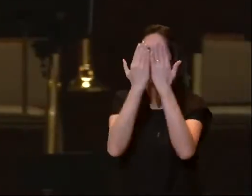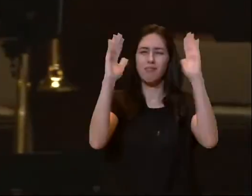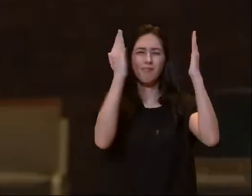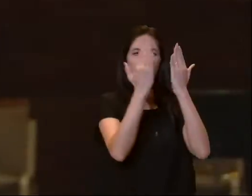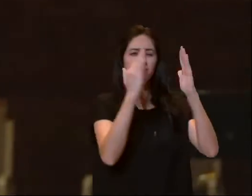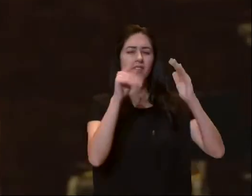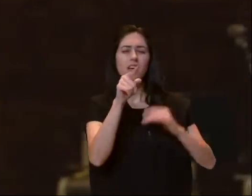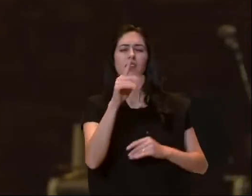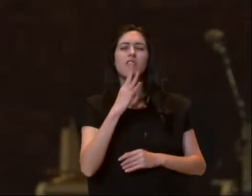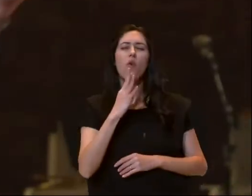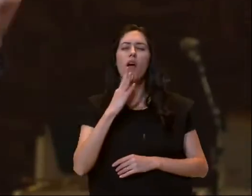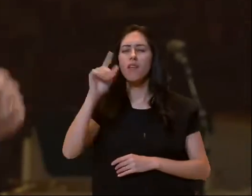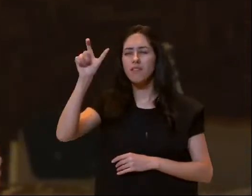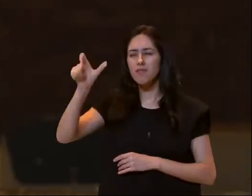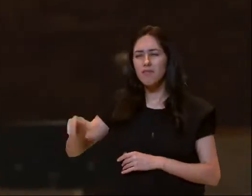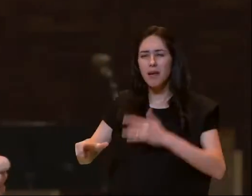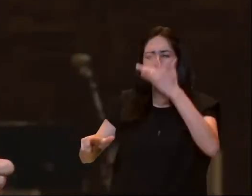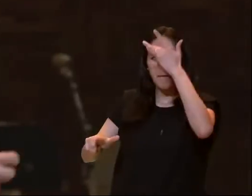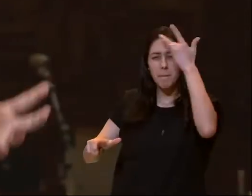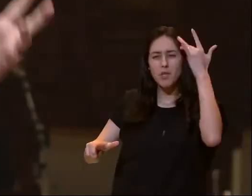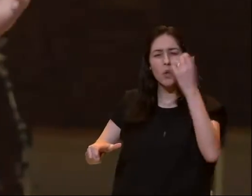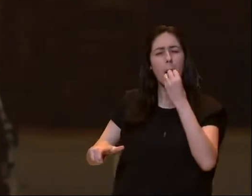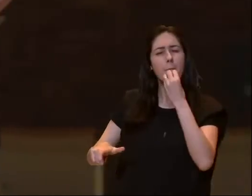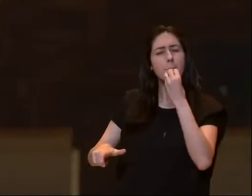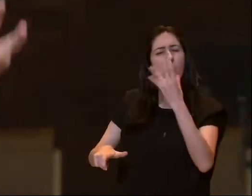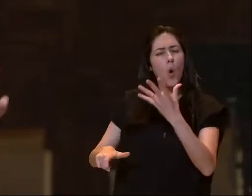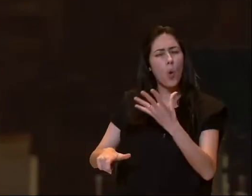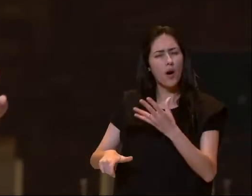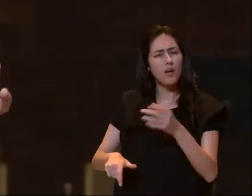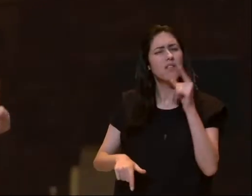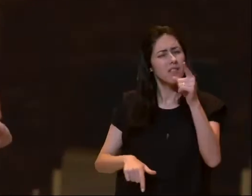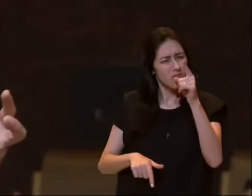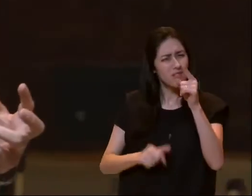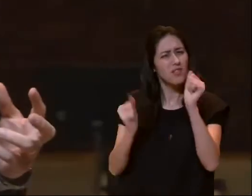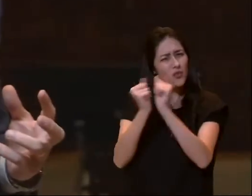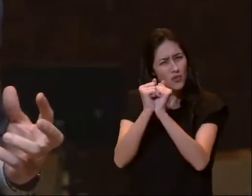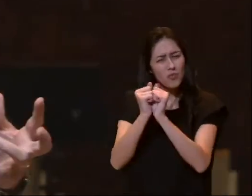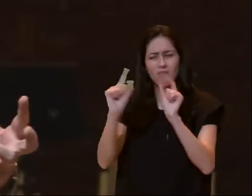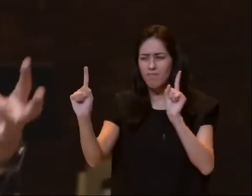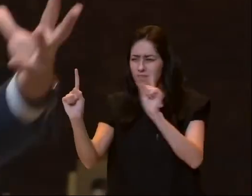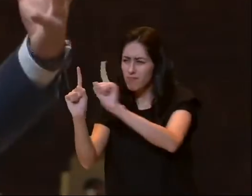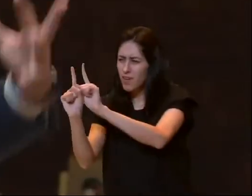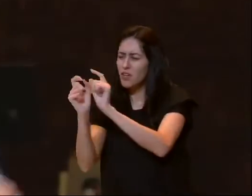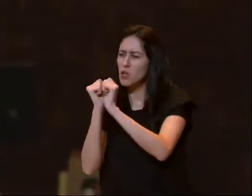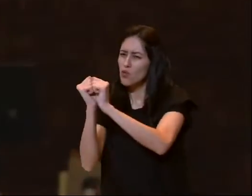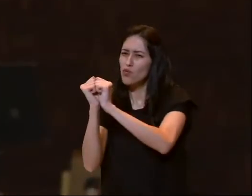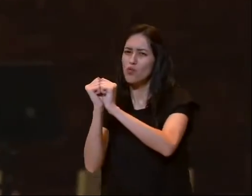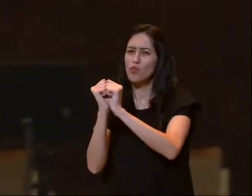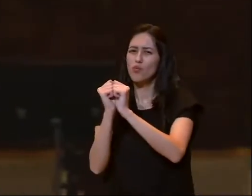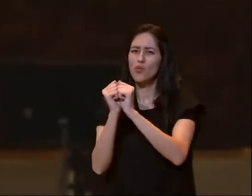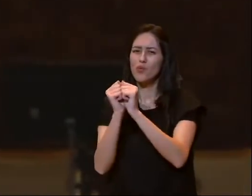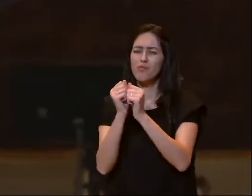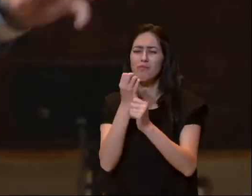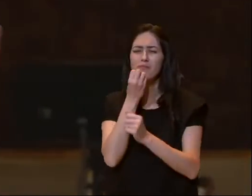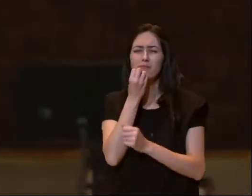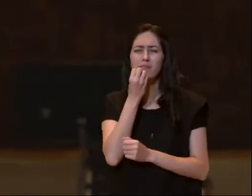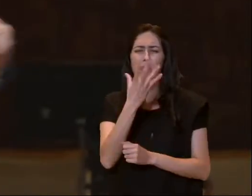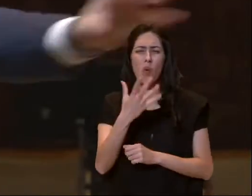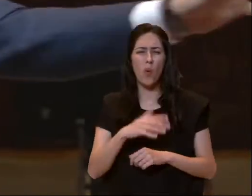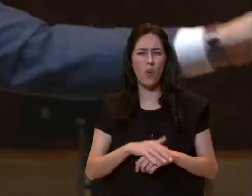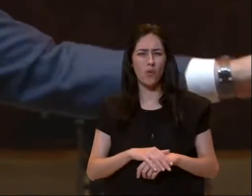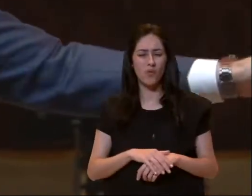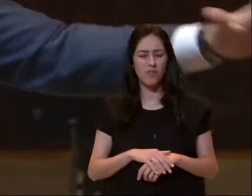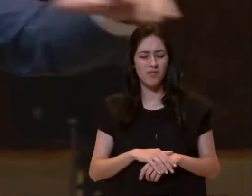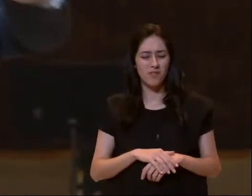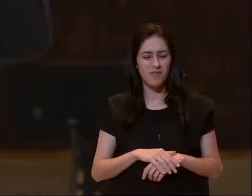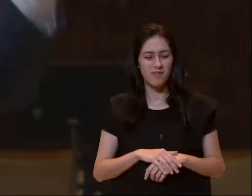bons? É bom estar perto de gente que enxerga coisa boa. Parece que não tem. Tira coisa